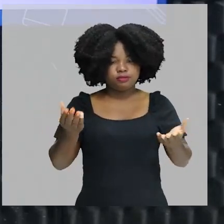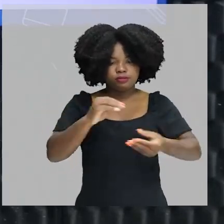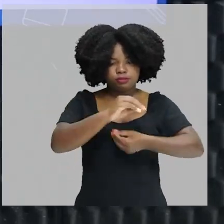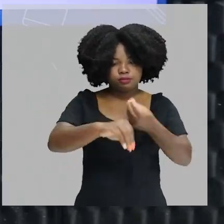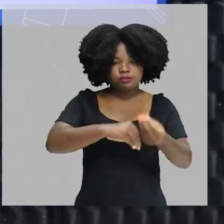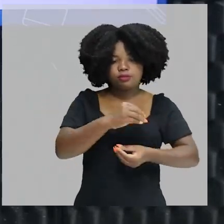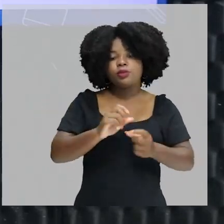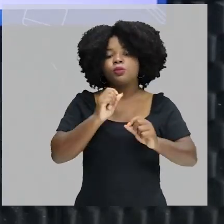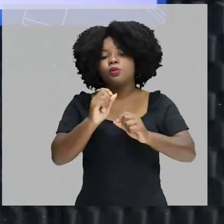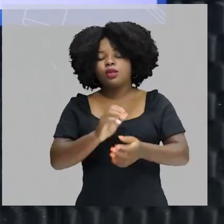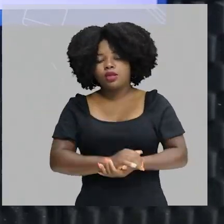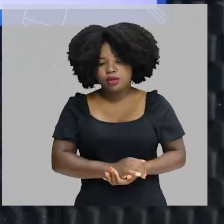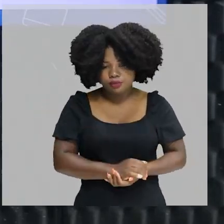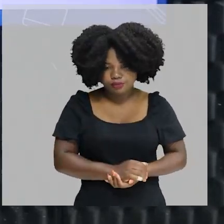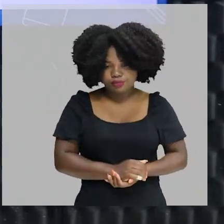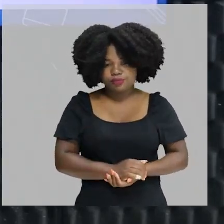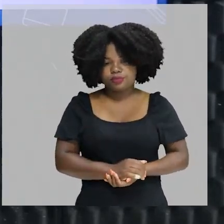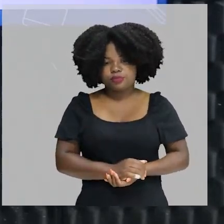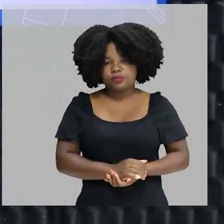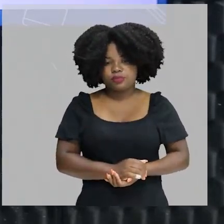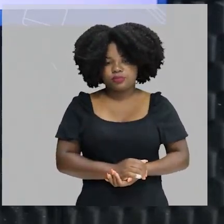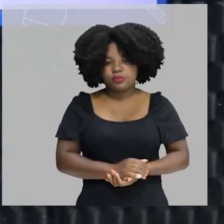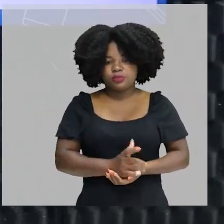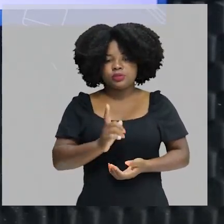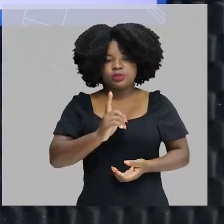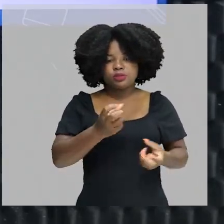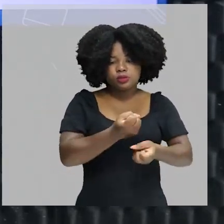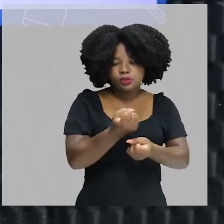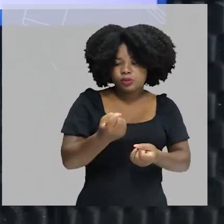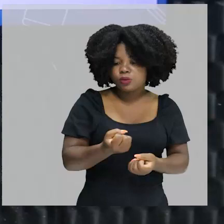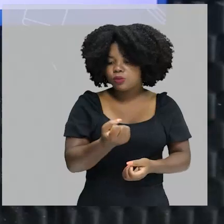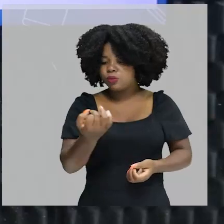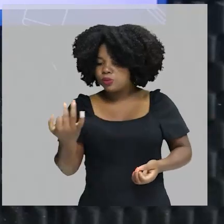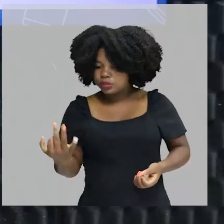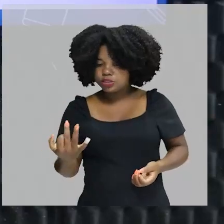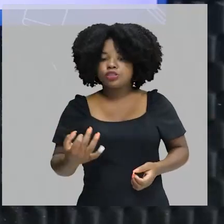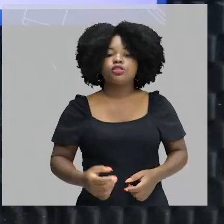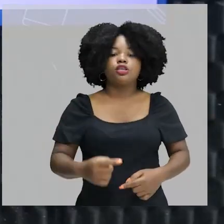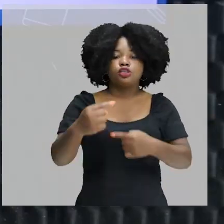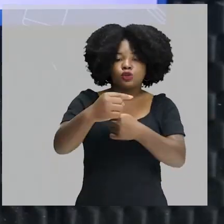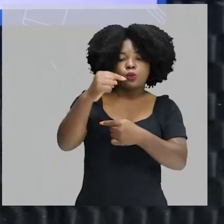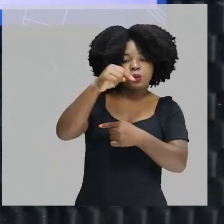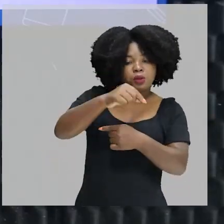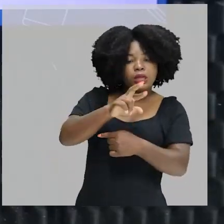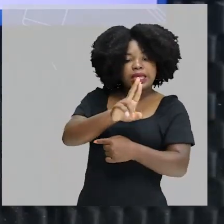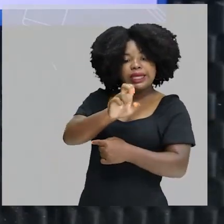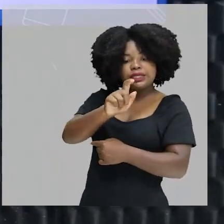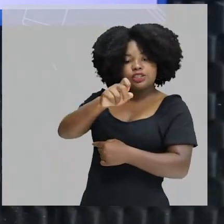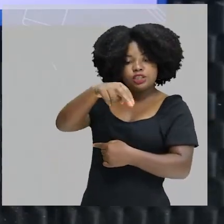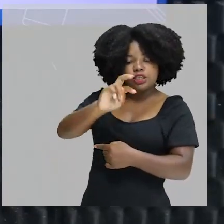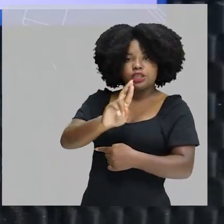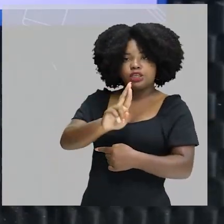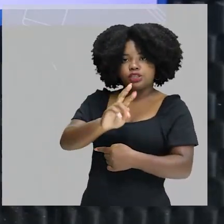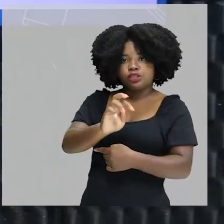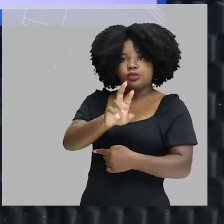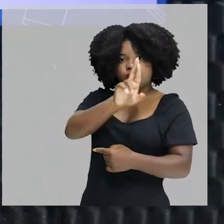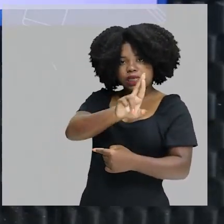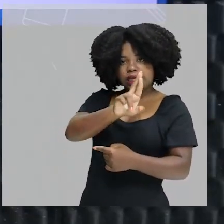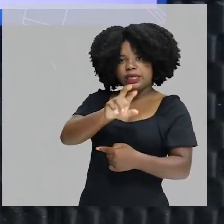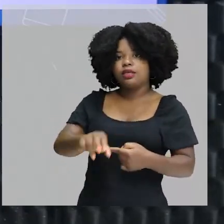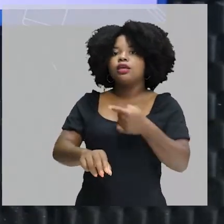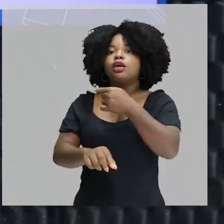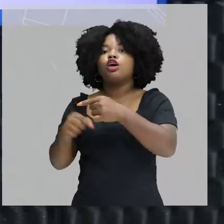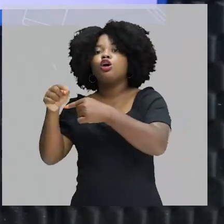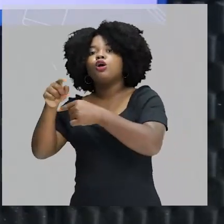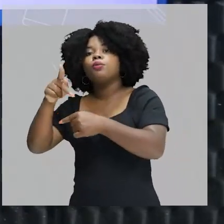balanceamento é fazer com que tenhamos a mesma quantidade de átomos, tanto no reagente quanto no produto, tá